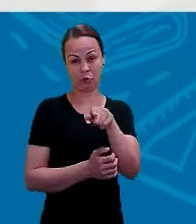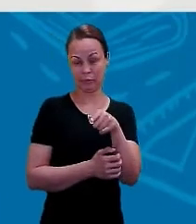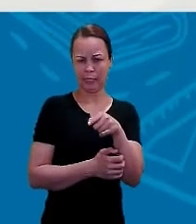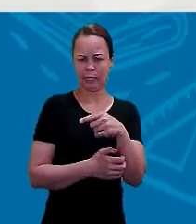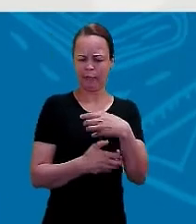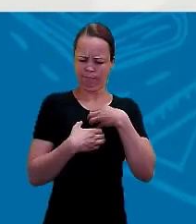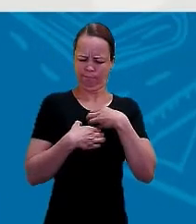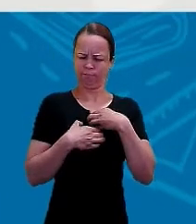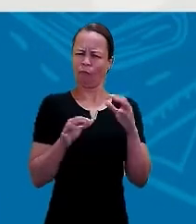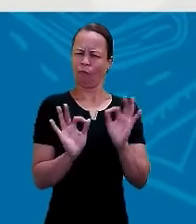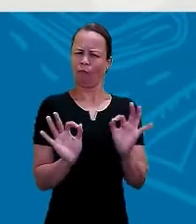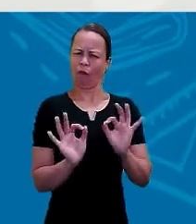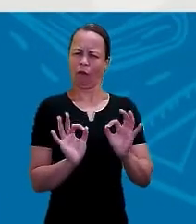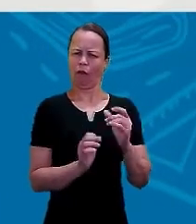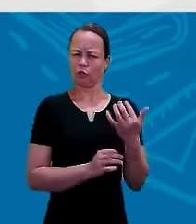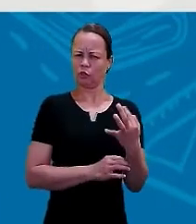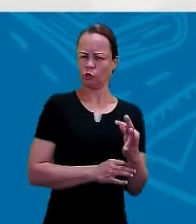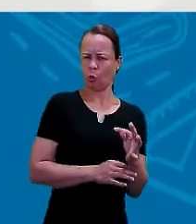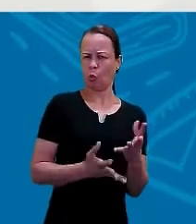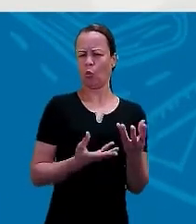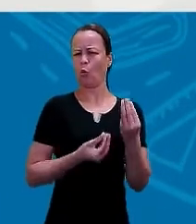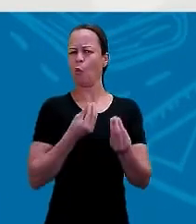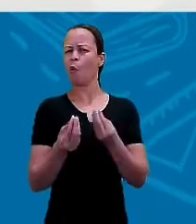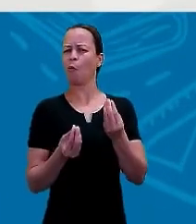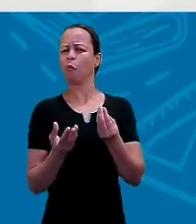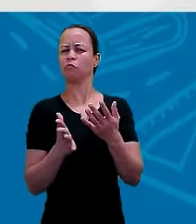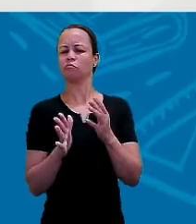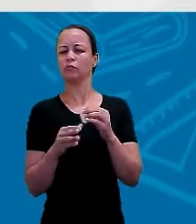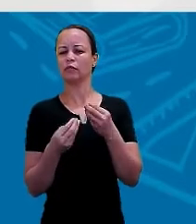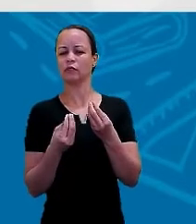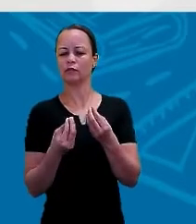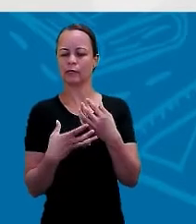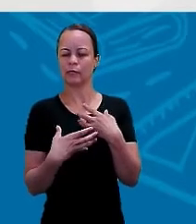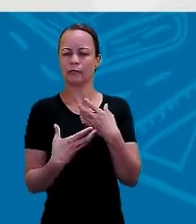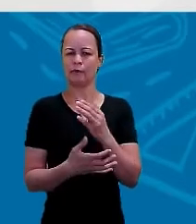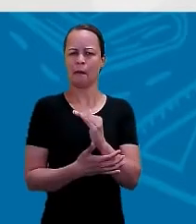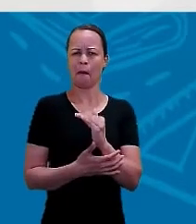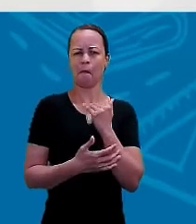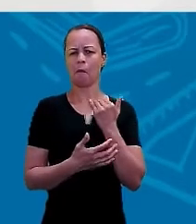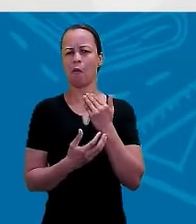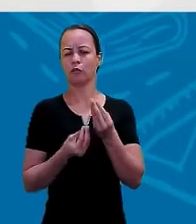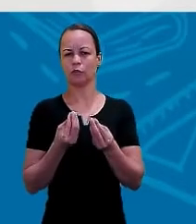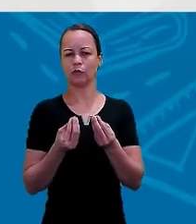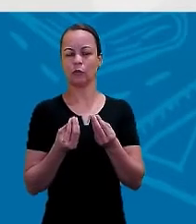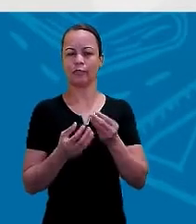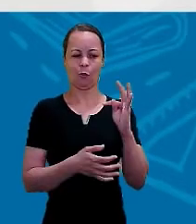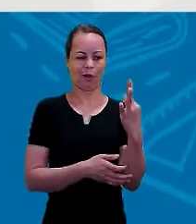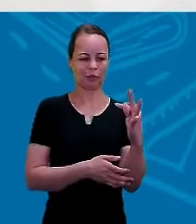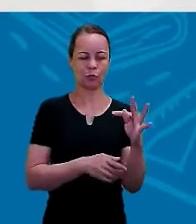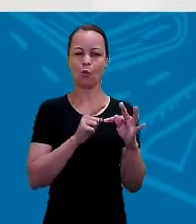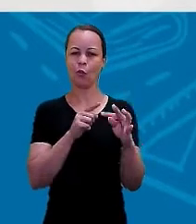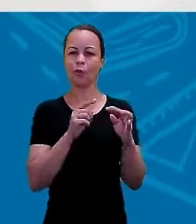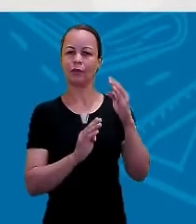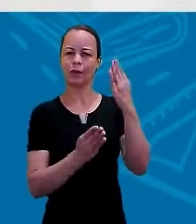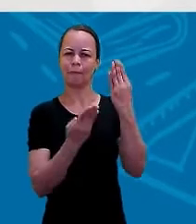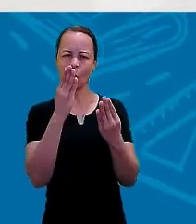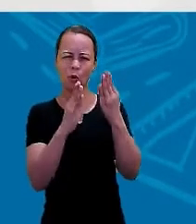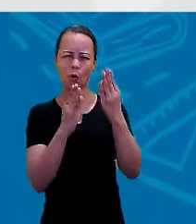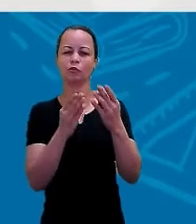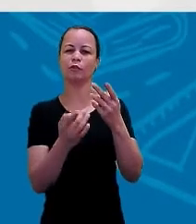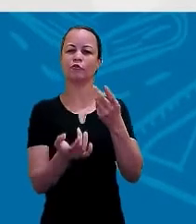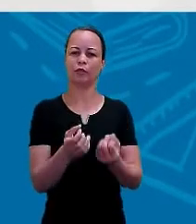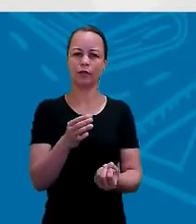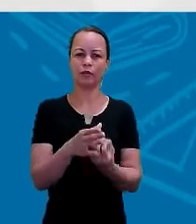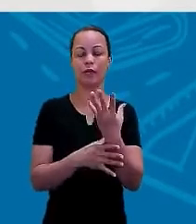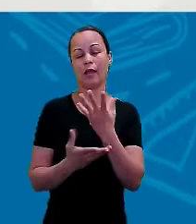estaria fadado à morte, porque a dor é uma capacidade que o organismo criou, biologicamente falando, para te dizer, tem